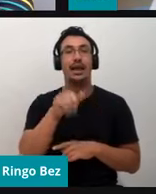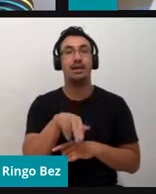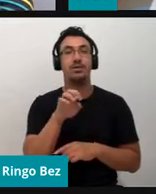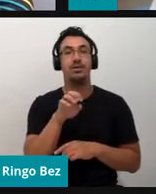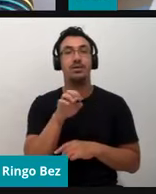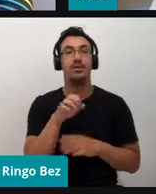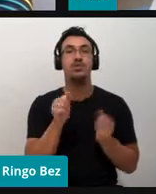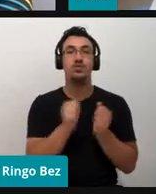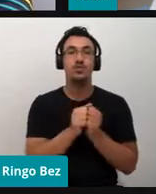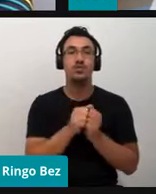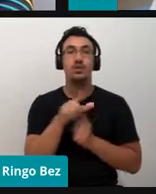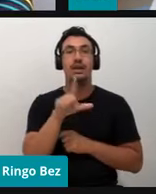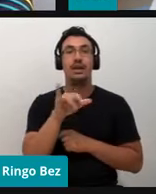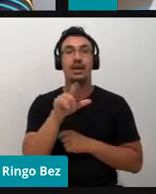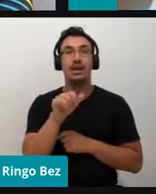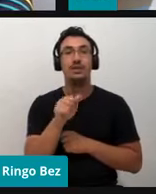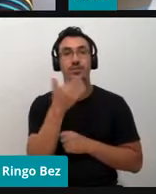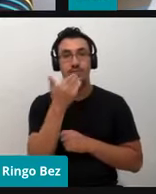compartilhar aqui mais uma tela.